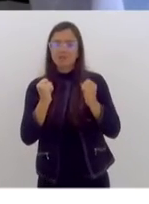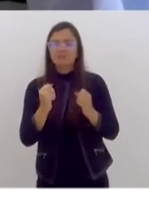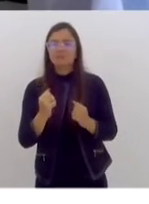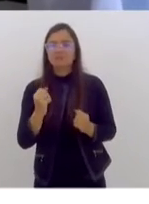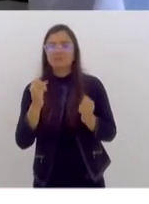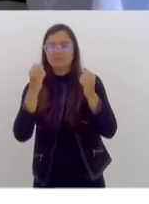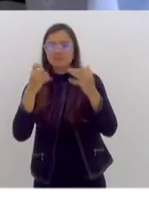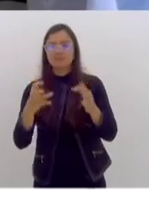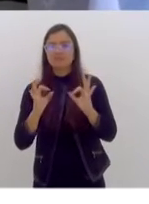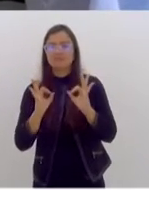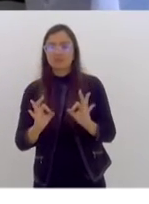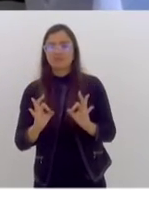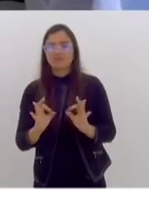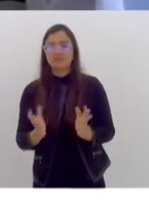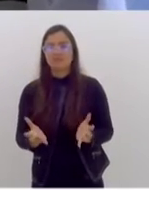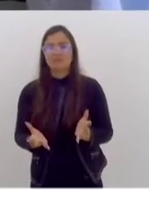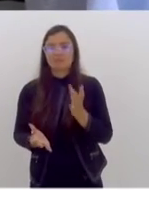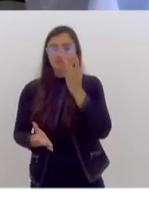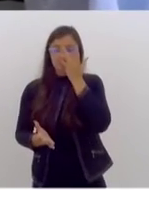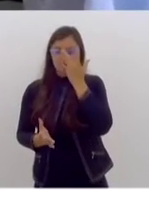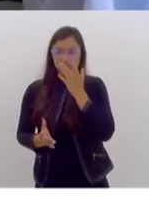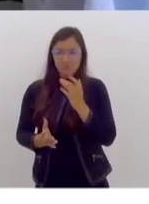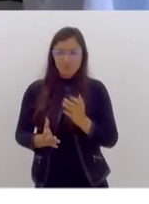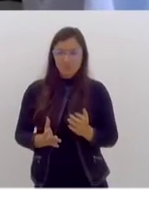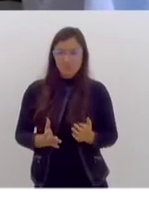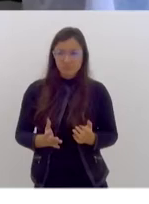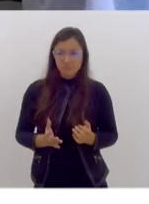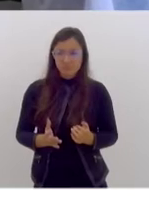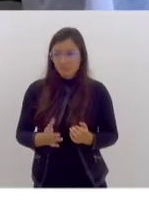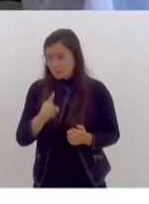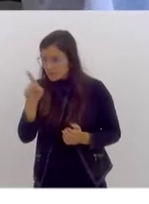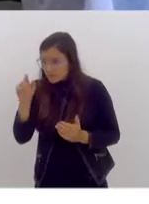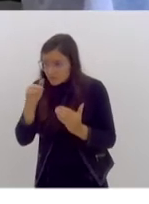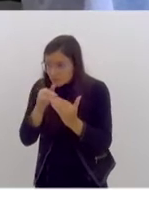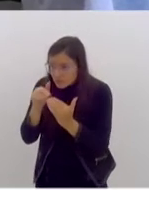concordam no espaço de acordo né